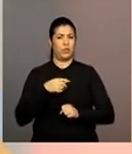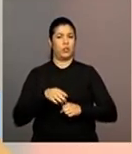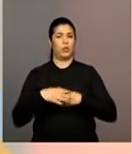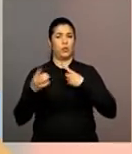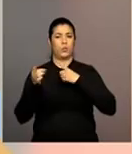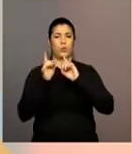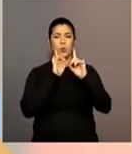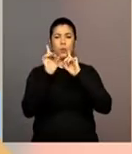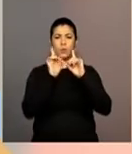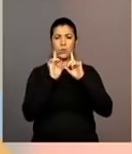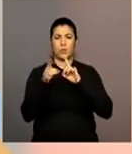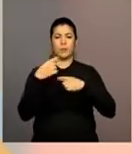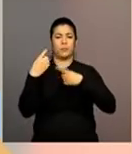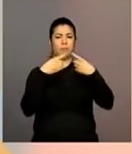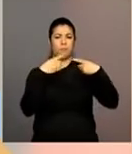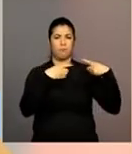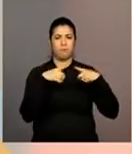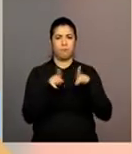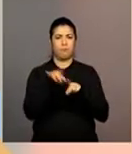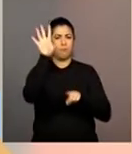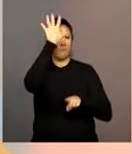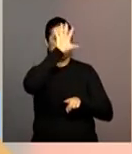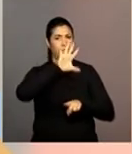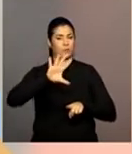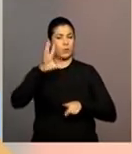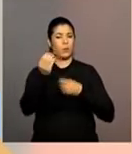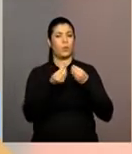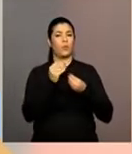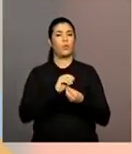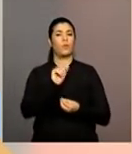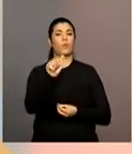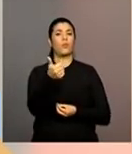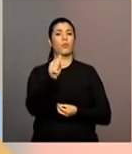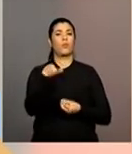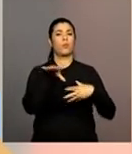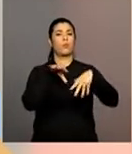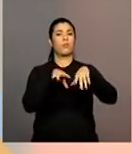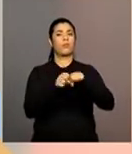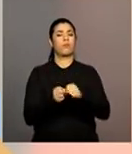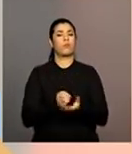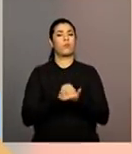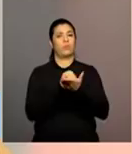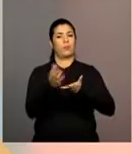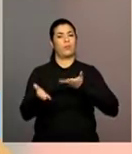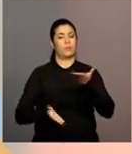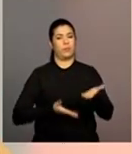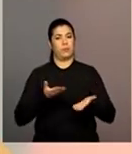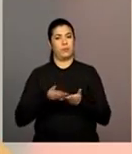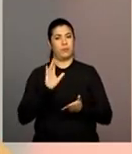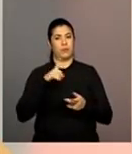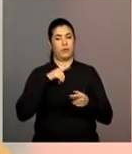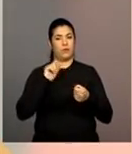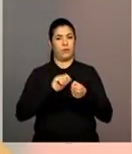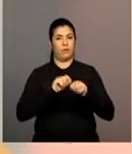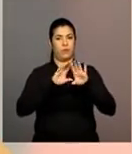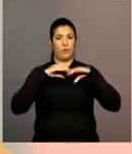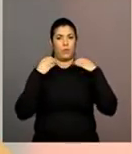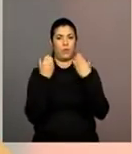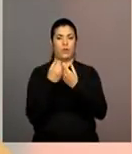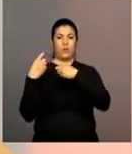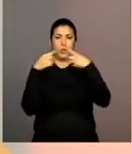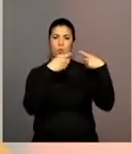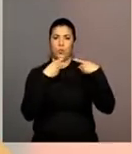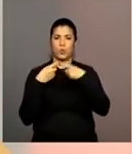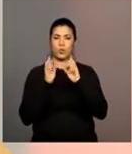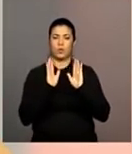nacionalmente como formma de qualificar esta oferta foi eh realizado um ciclo de debates